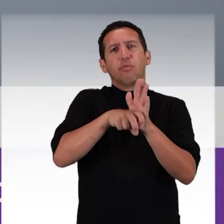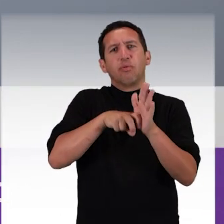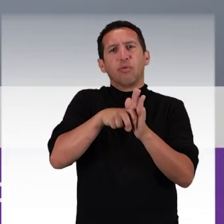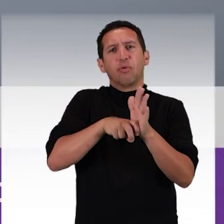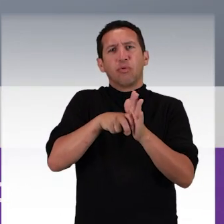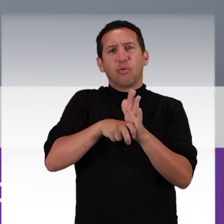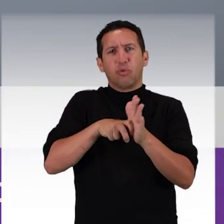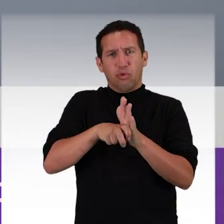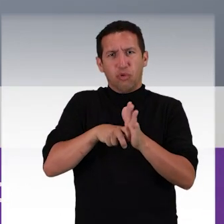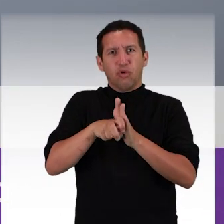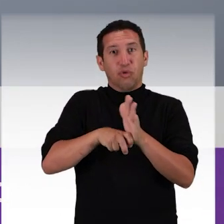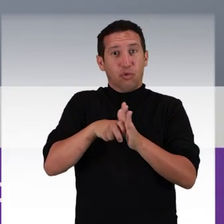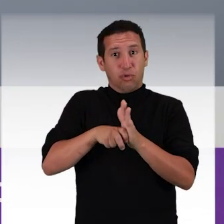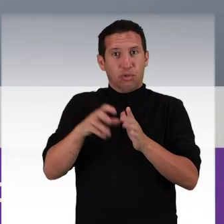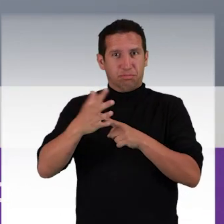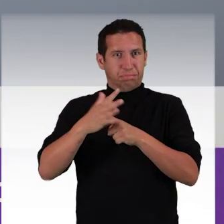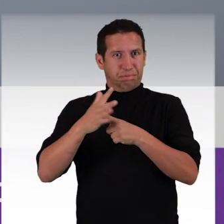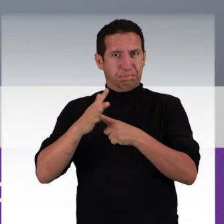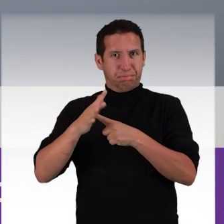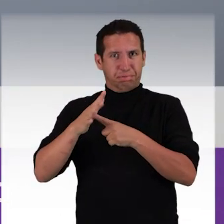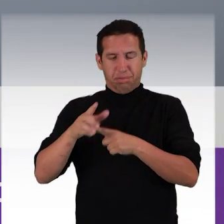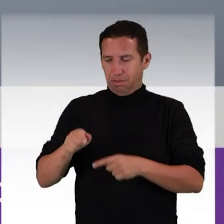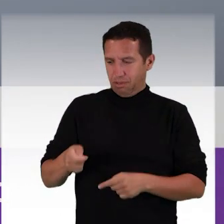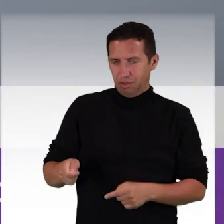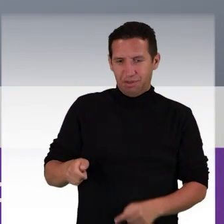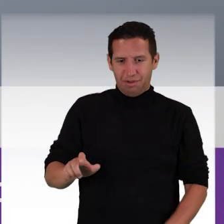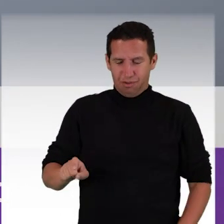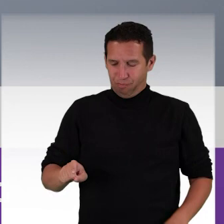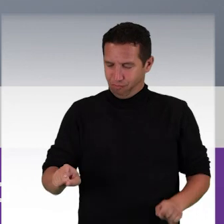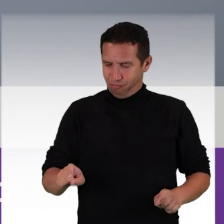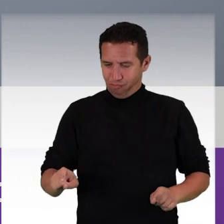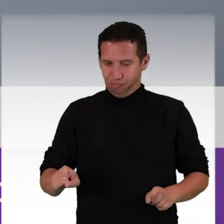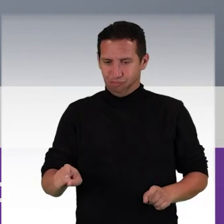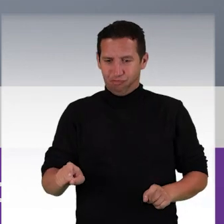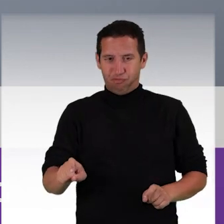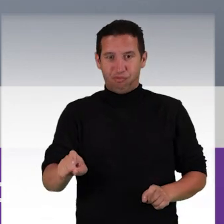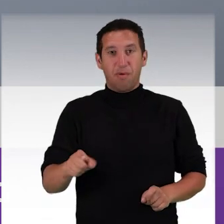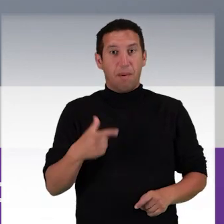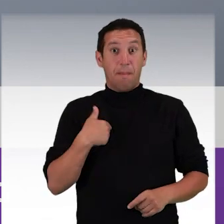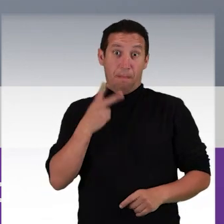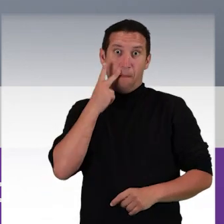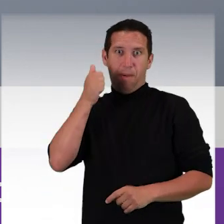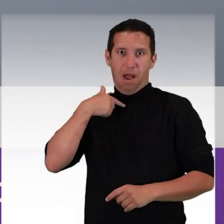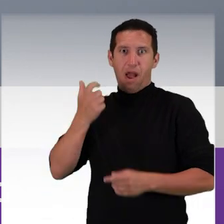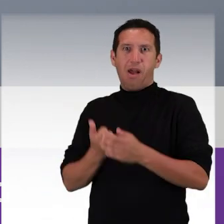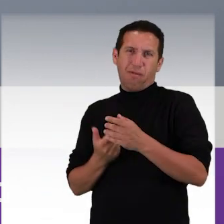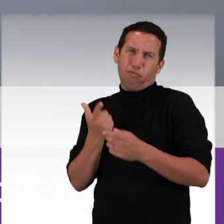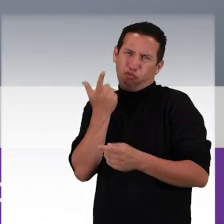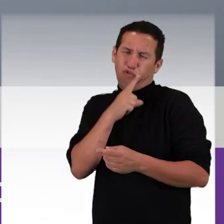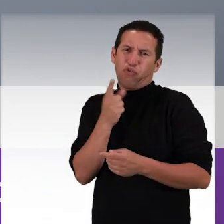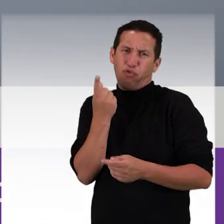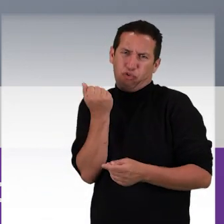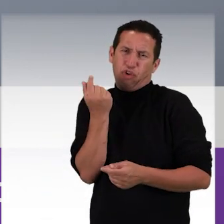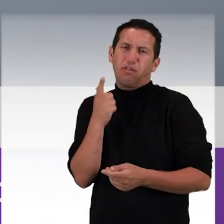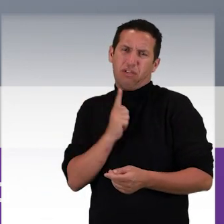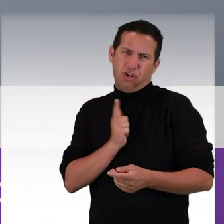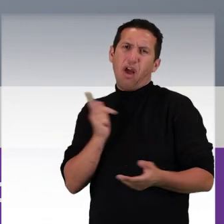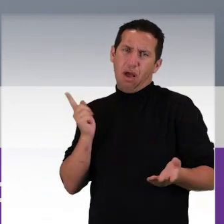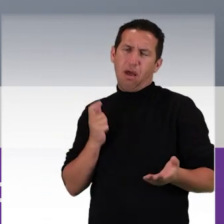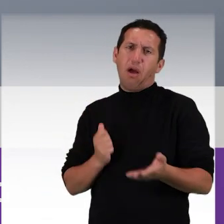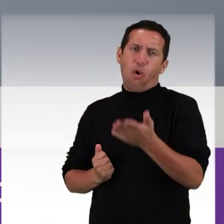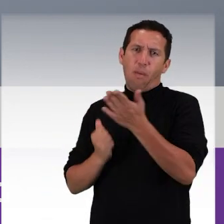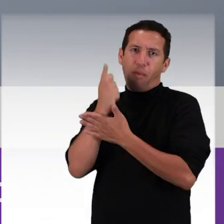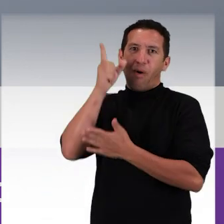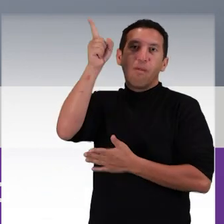tinha uma cadeira motorizada meu pai teve condições de comprar no estos Unidos era uma das poucas cadeiras motorizadas que tinha no